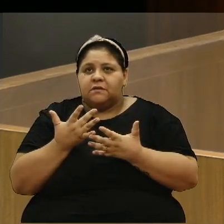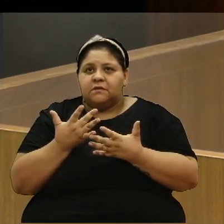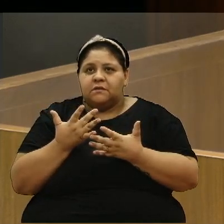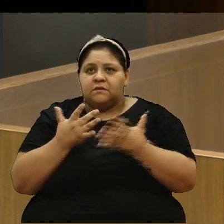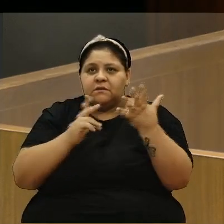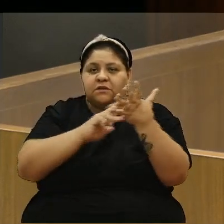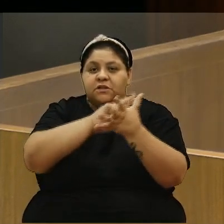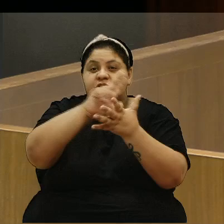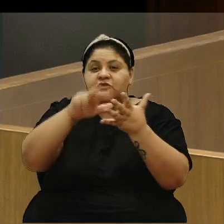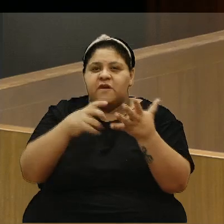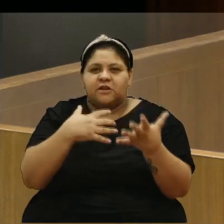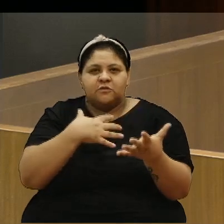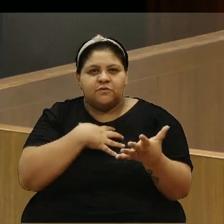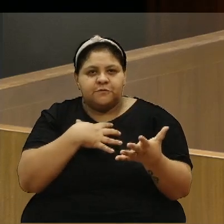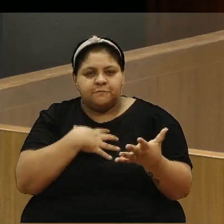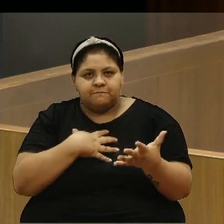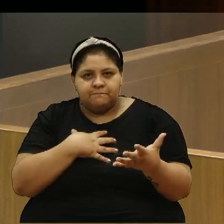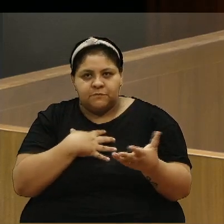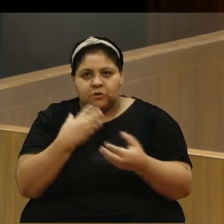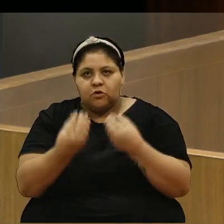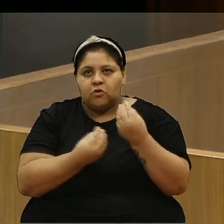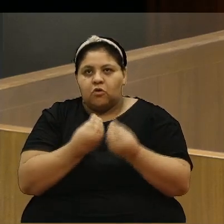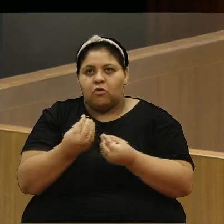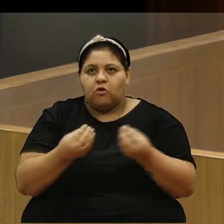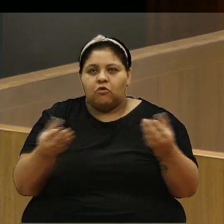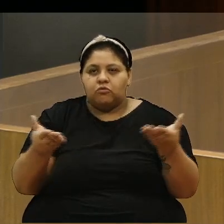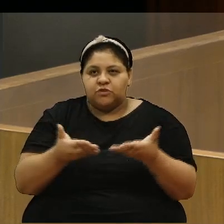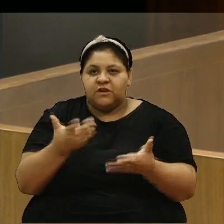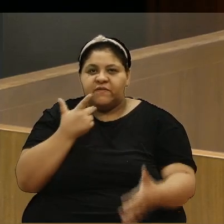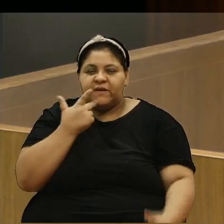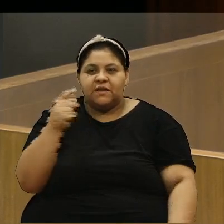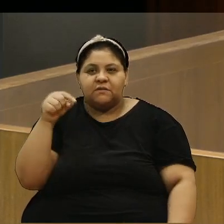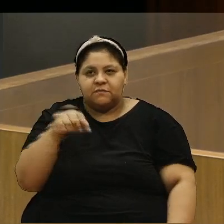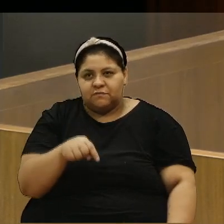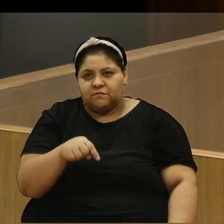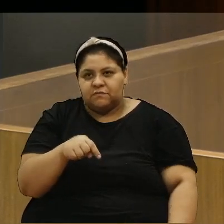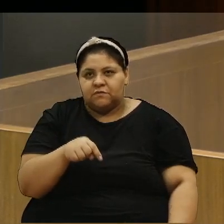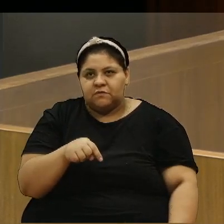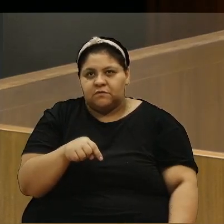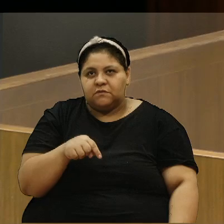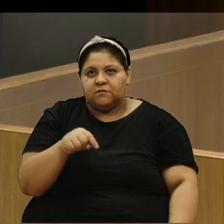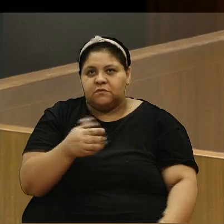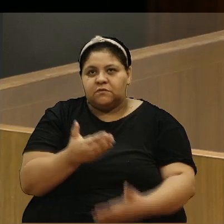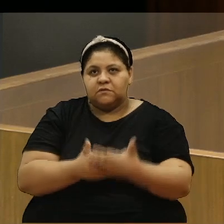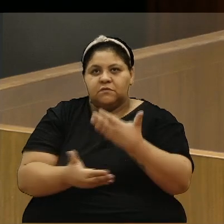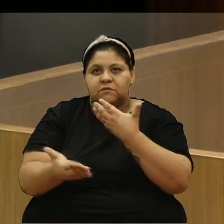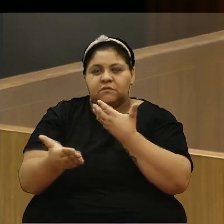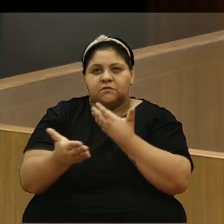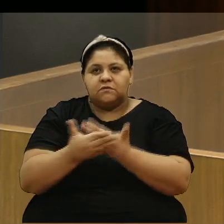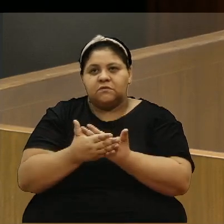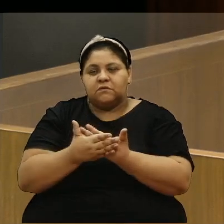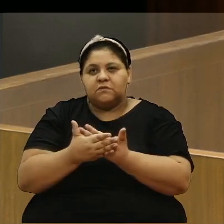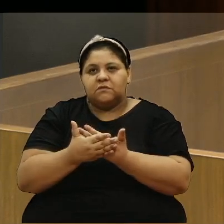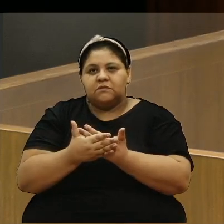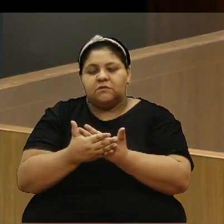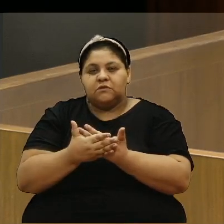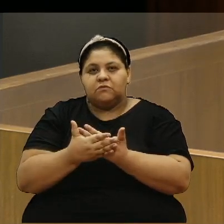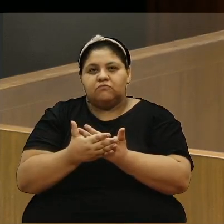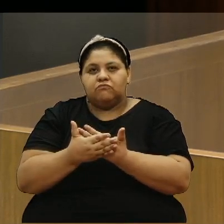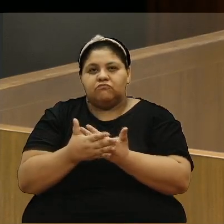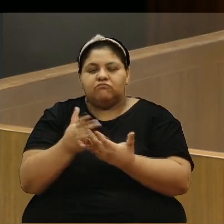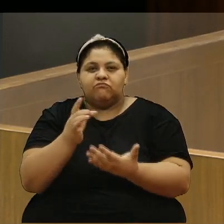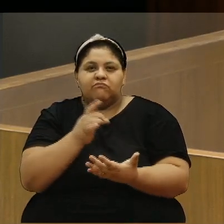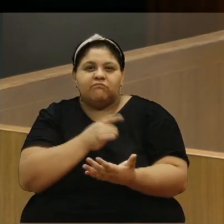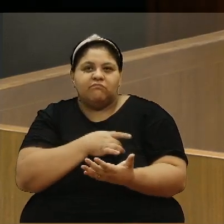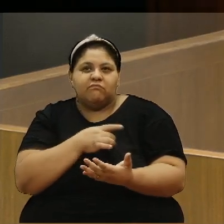diversas formas, né? Como já foi colocado aqui, está todo mundo consternado pela questão